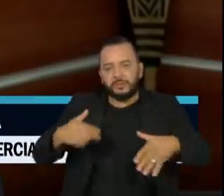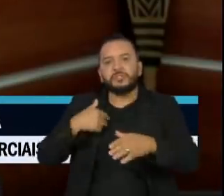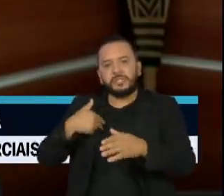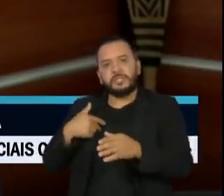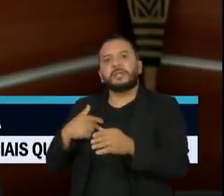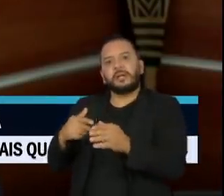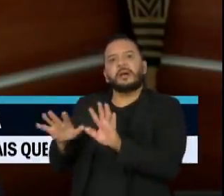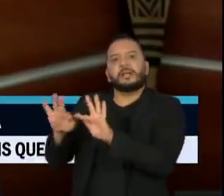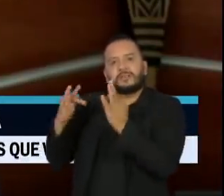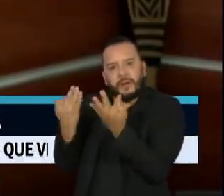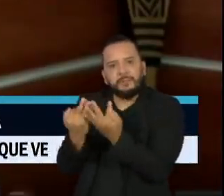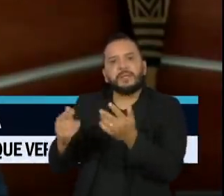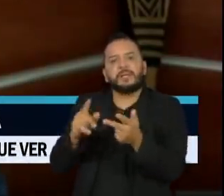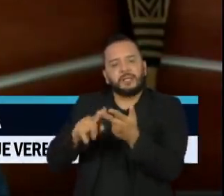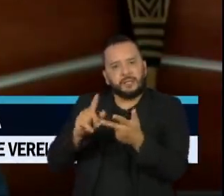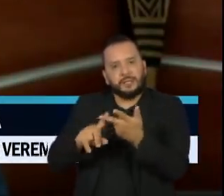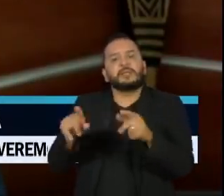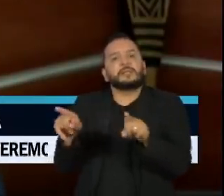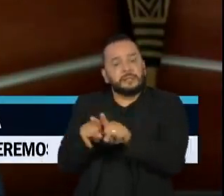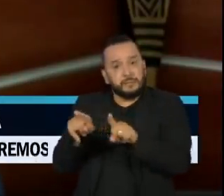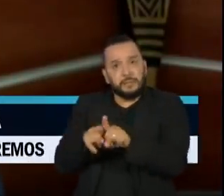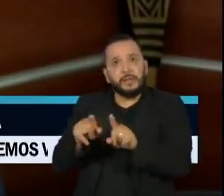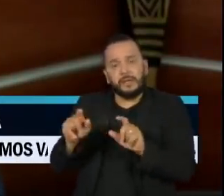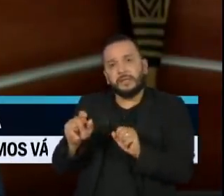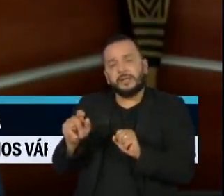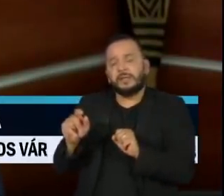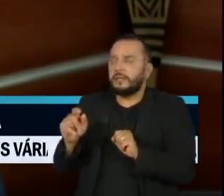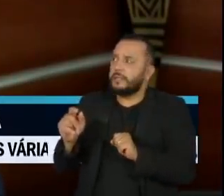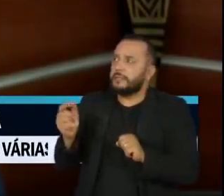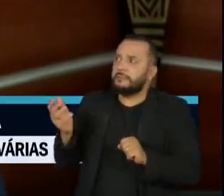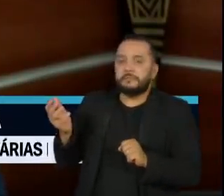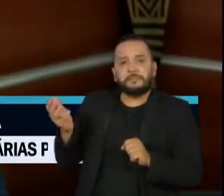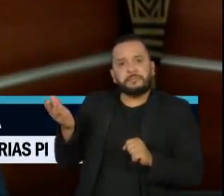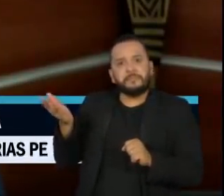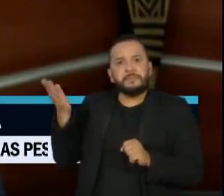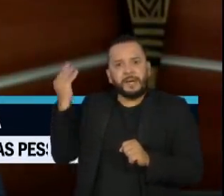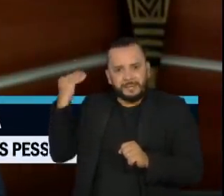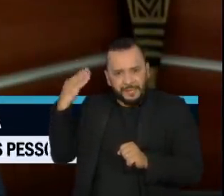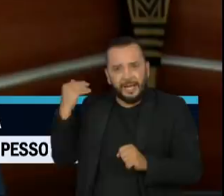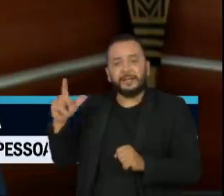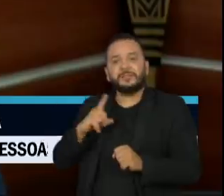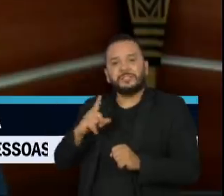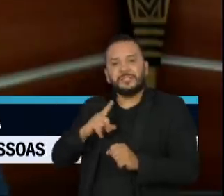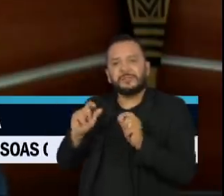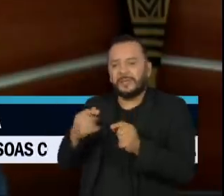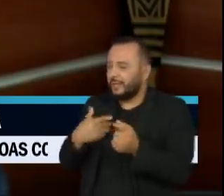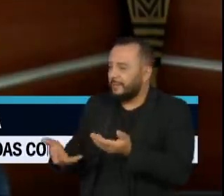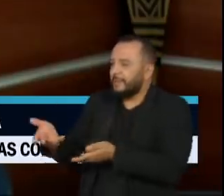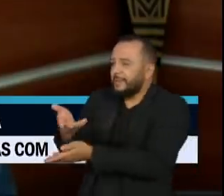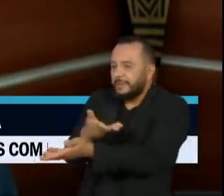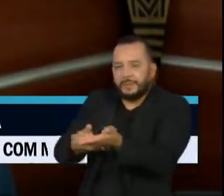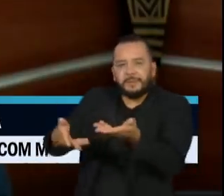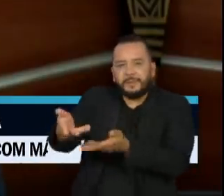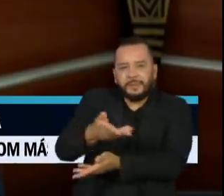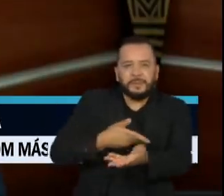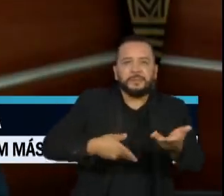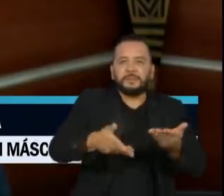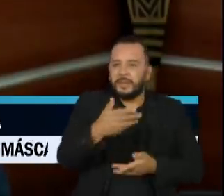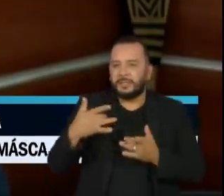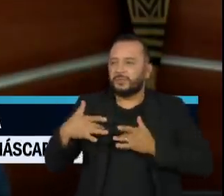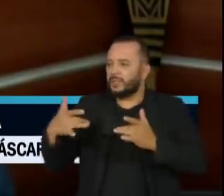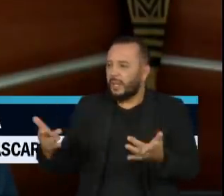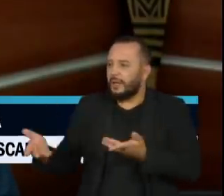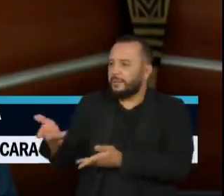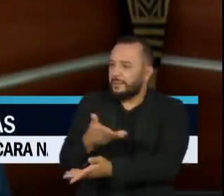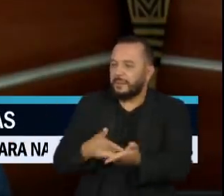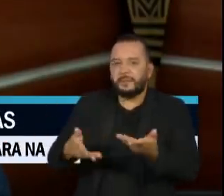precifica atividades que outrora eram baseadas em cooperação, em um espírito solidário, tudo